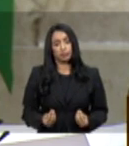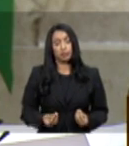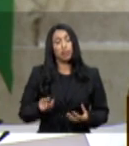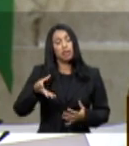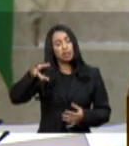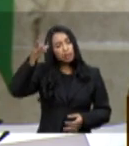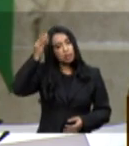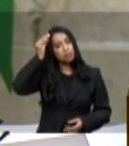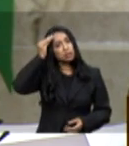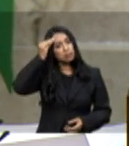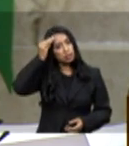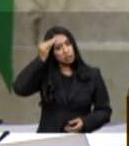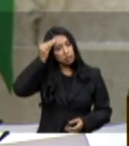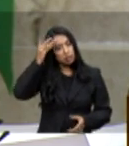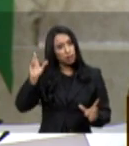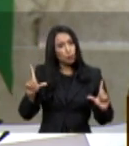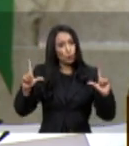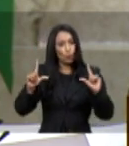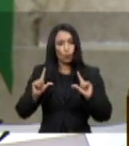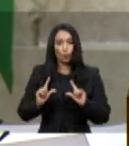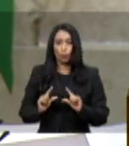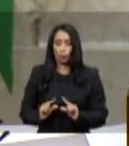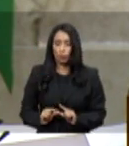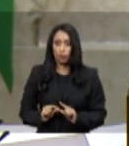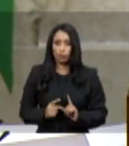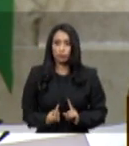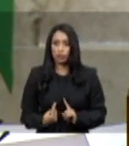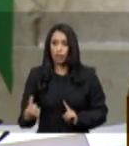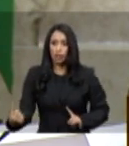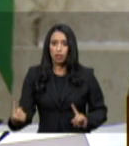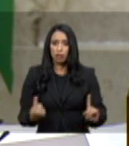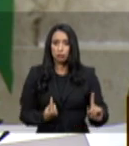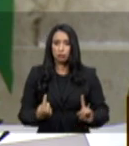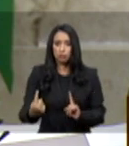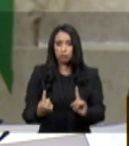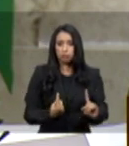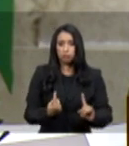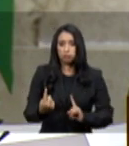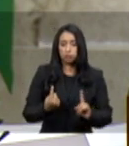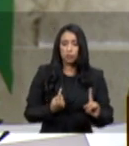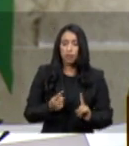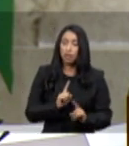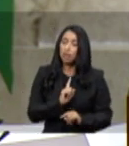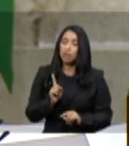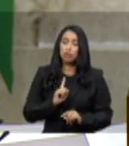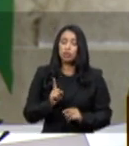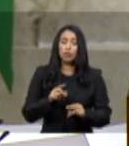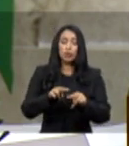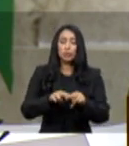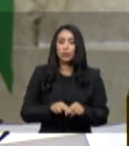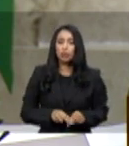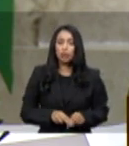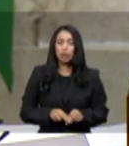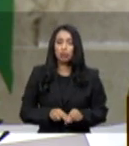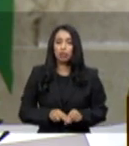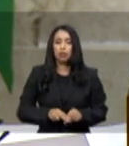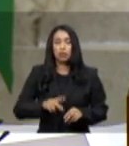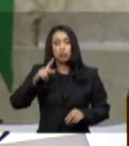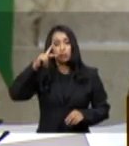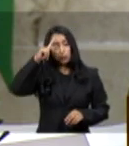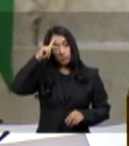entenda-se que a diminuição da circulação das pessoas não se deve ao risco